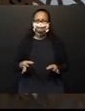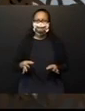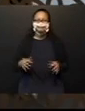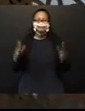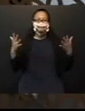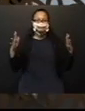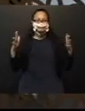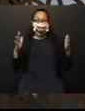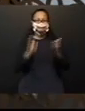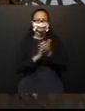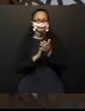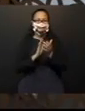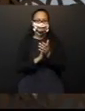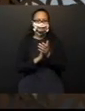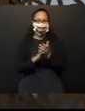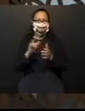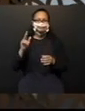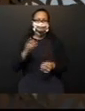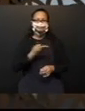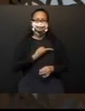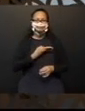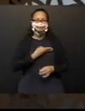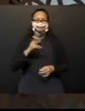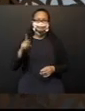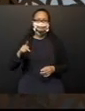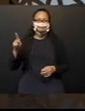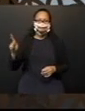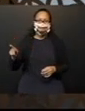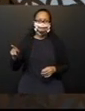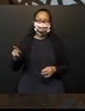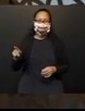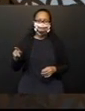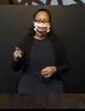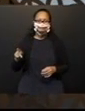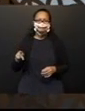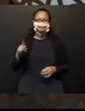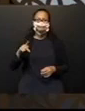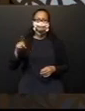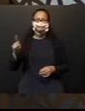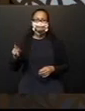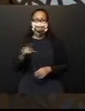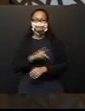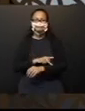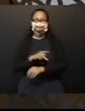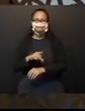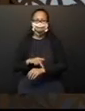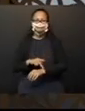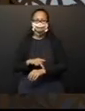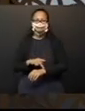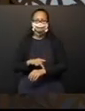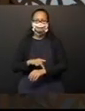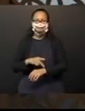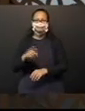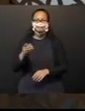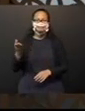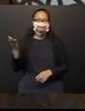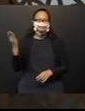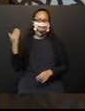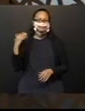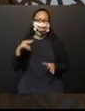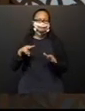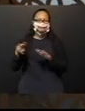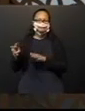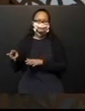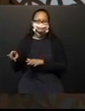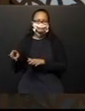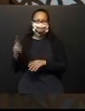Parabenizar os meus amigos professores, pedagogos, que semana passada, dia 20 de maio, foi o nosso dia, né? O dia